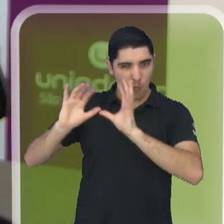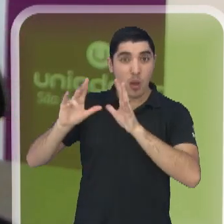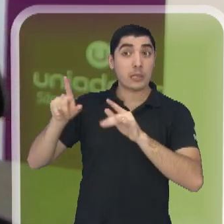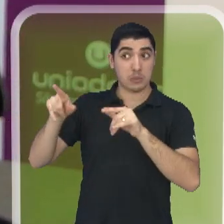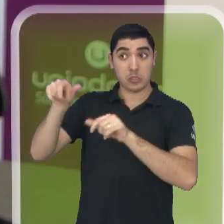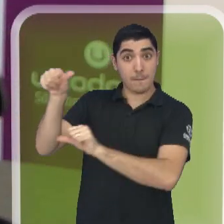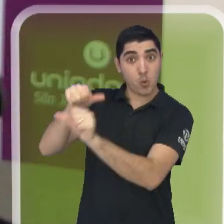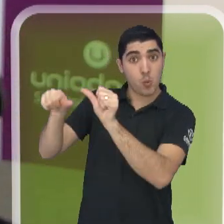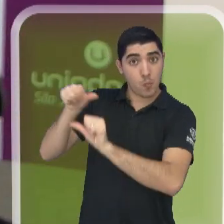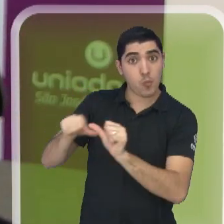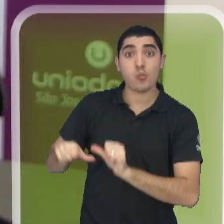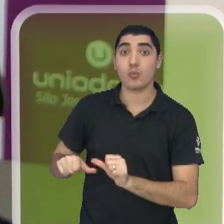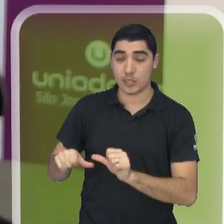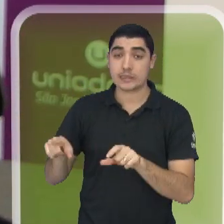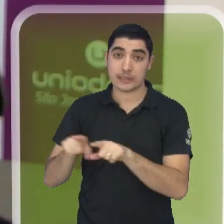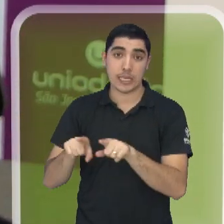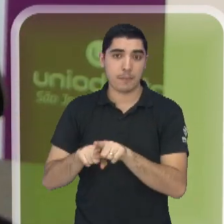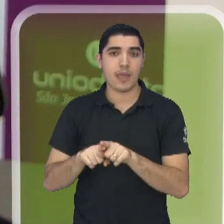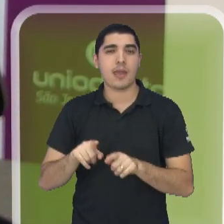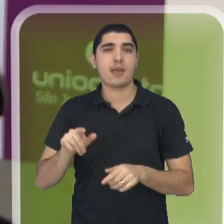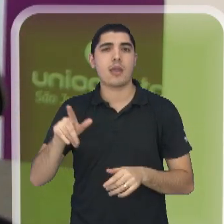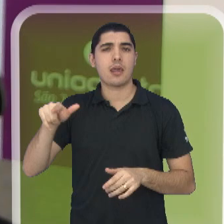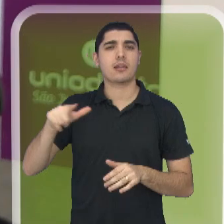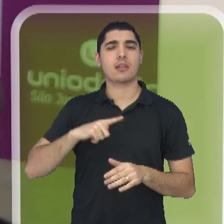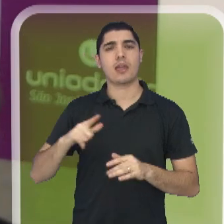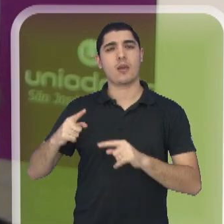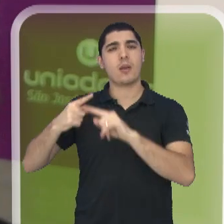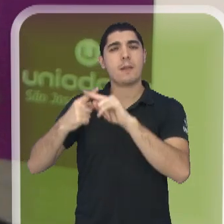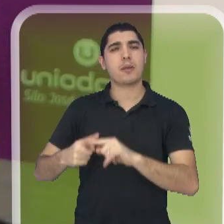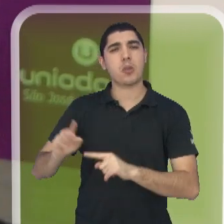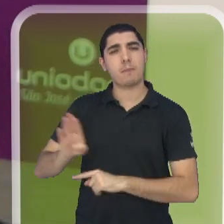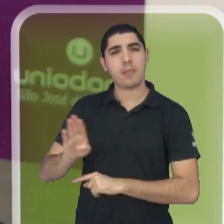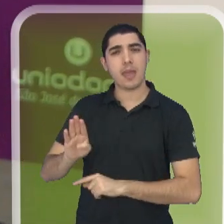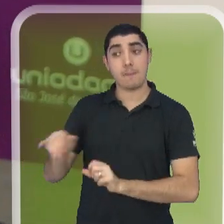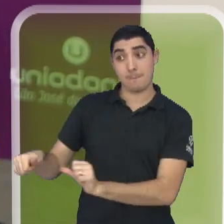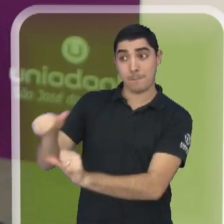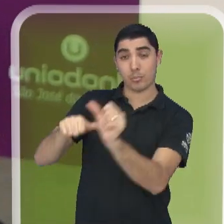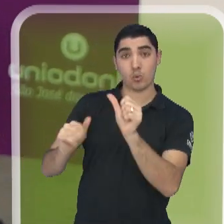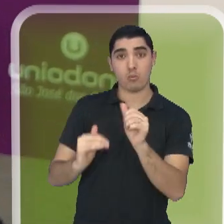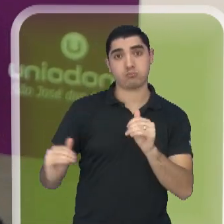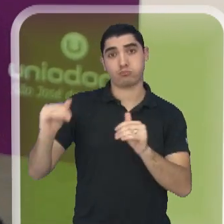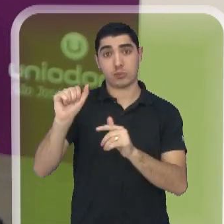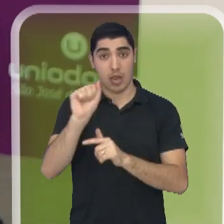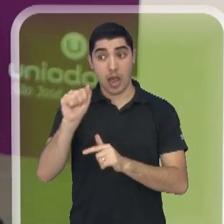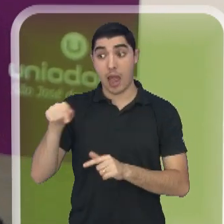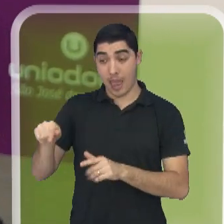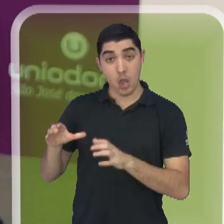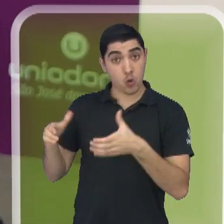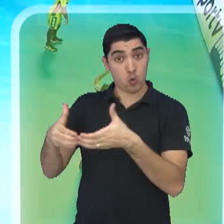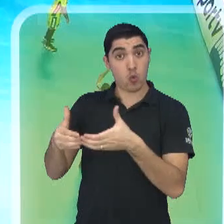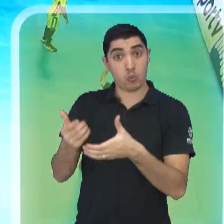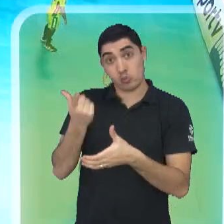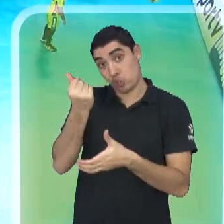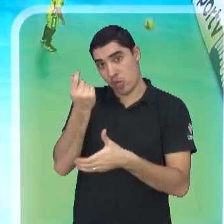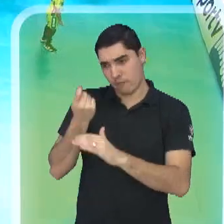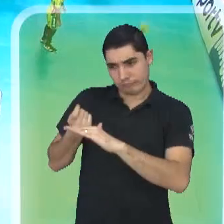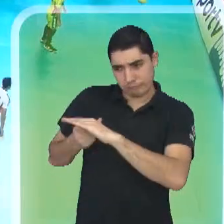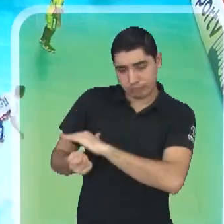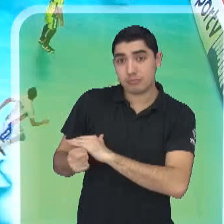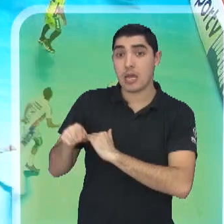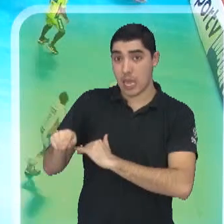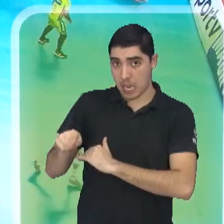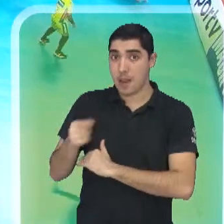bastante. As duas equipes que subiram da Série B são equipes com um investimento alto, então fizeram